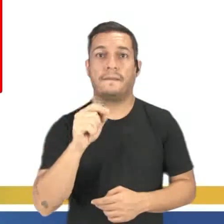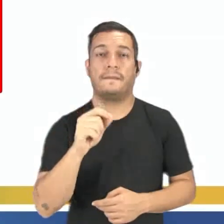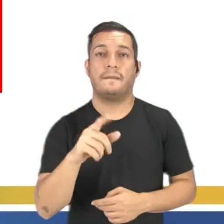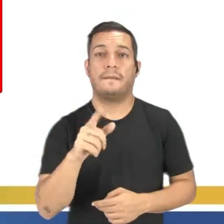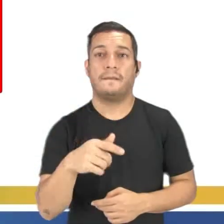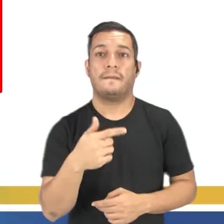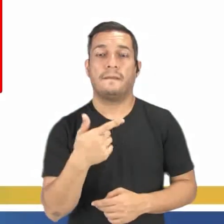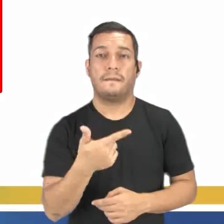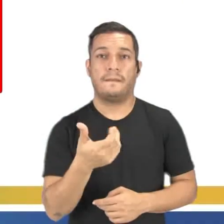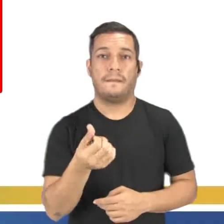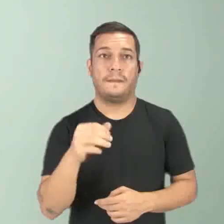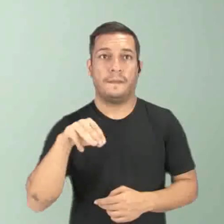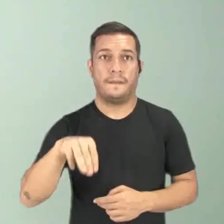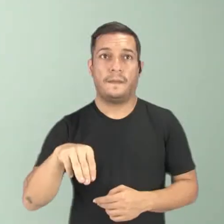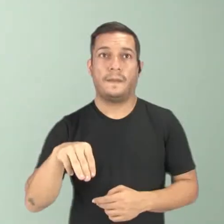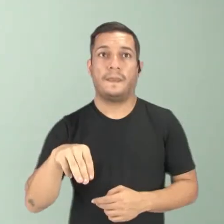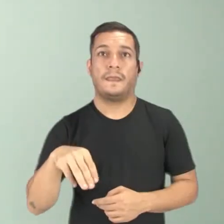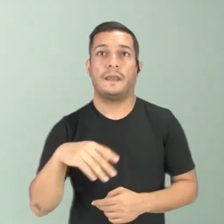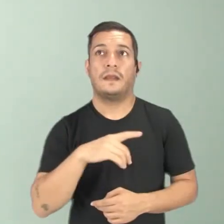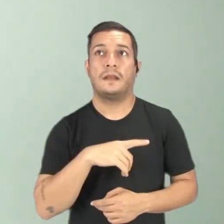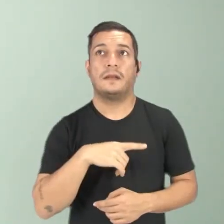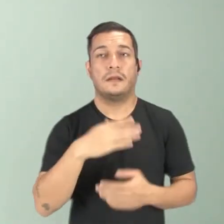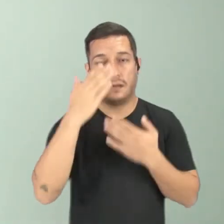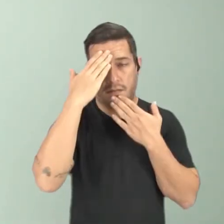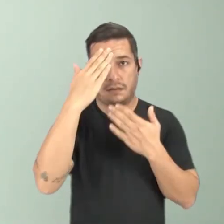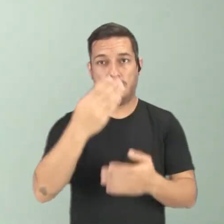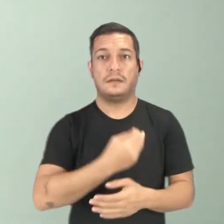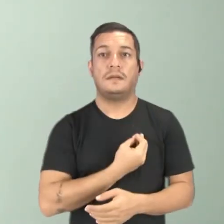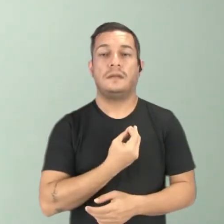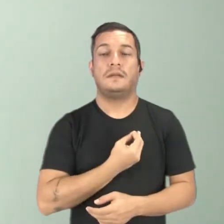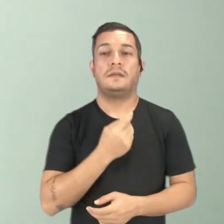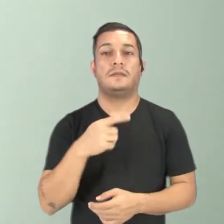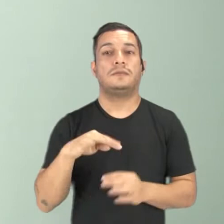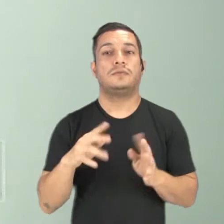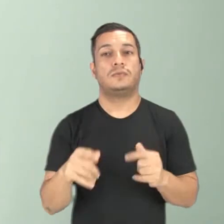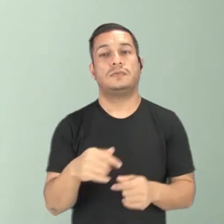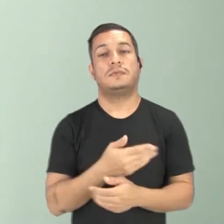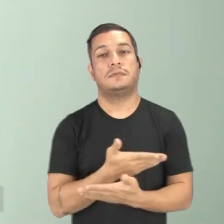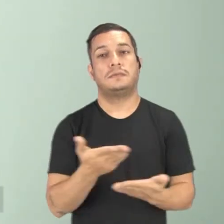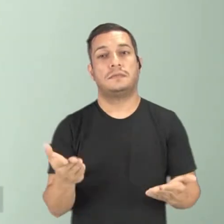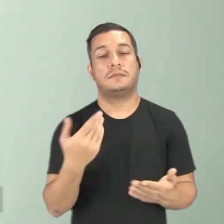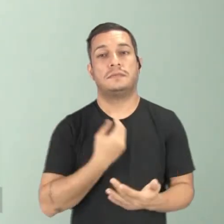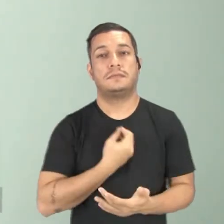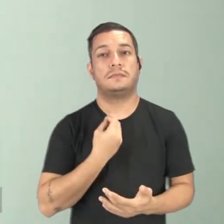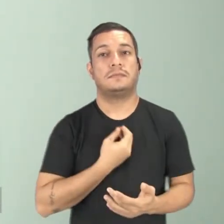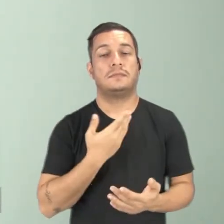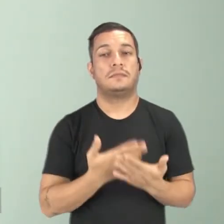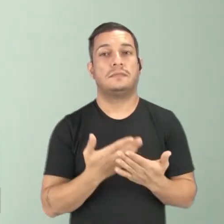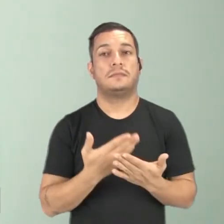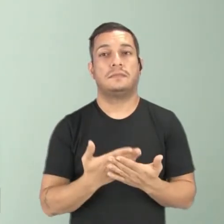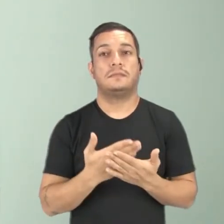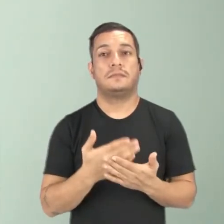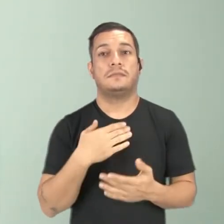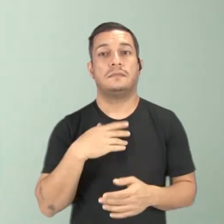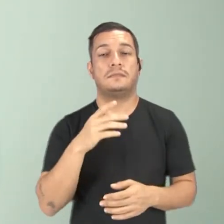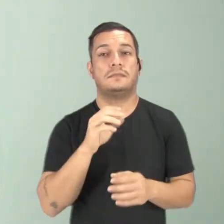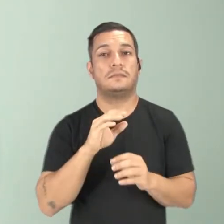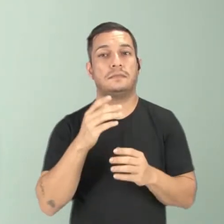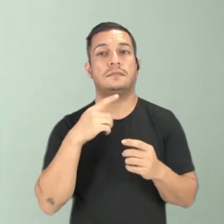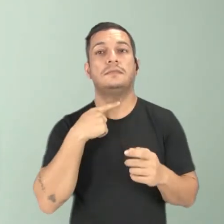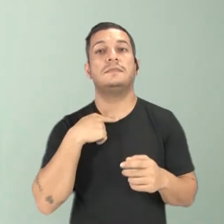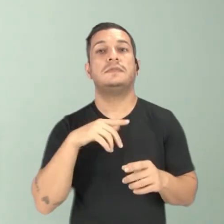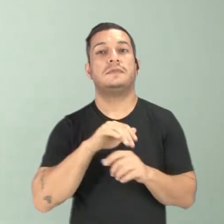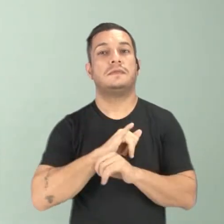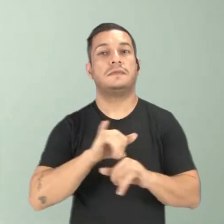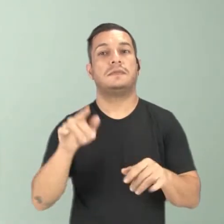26 metros quadrados. Queremos aqui agradecer a presença de todos aqueles que participaram de nossa aula, desejar